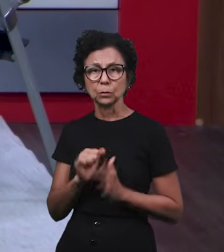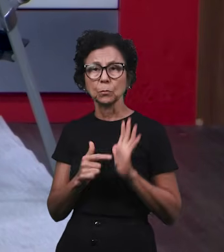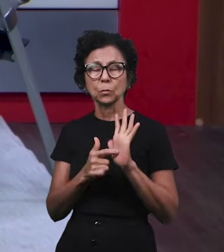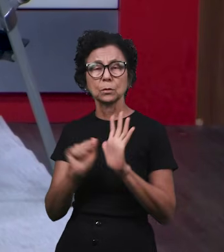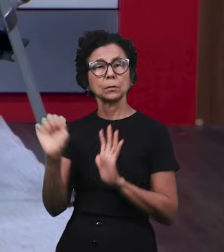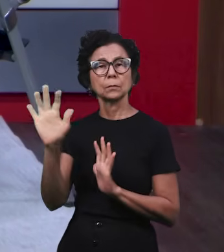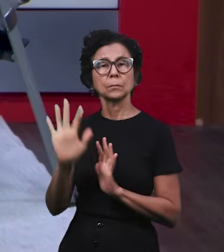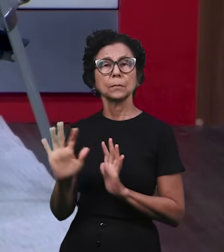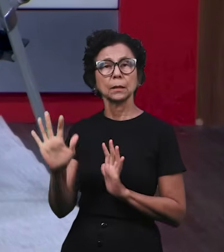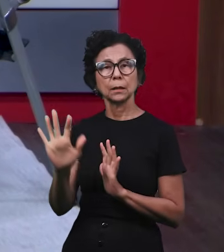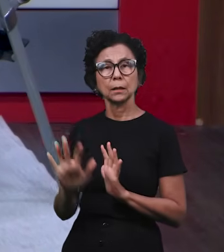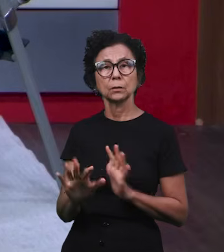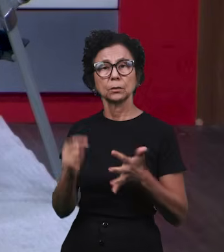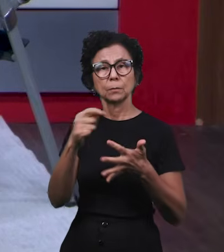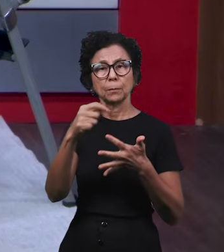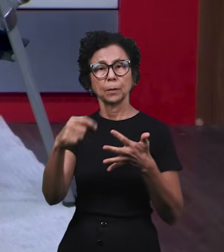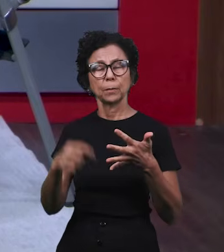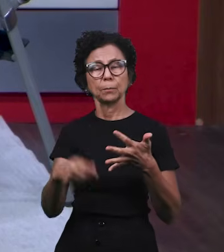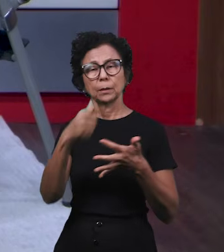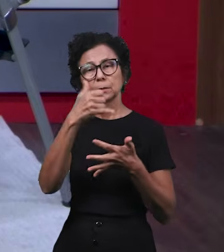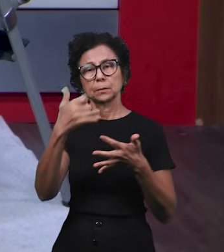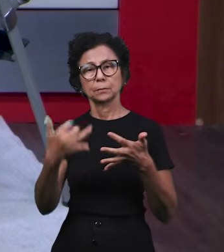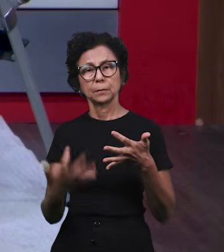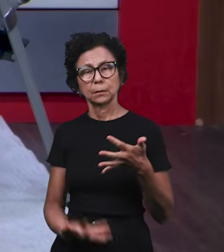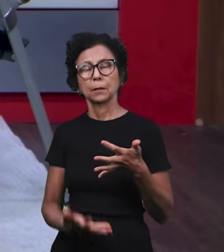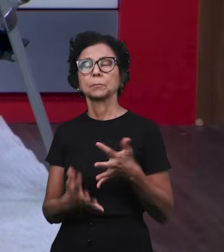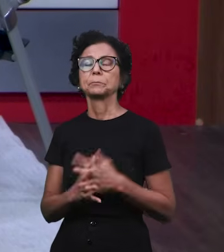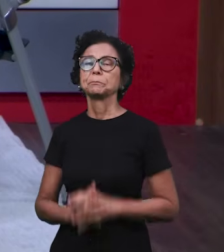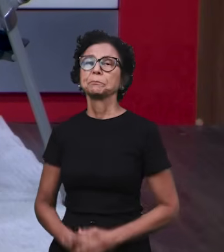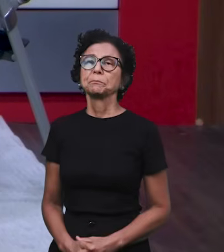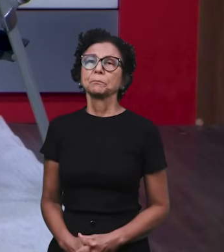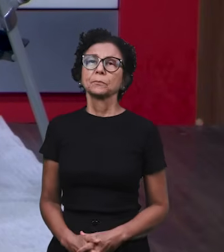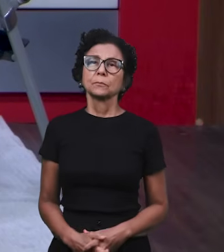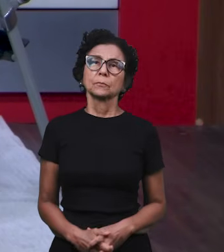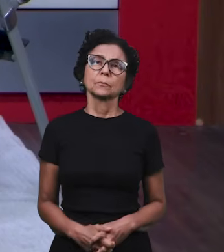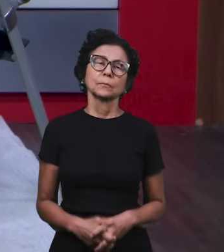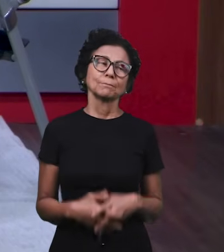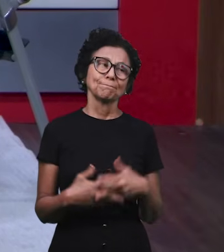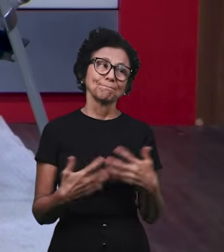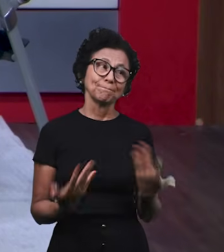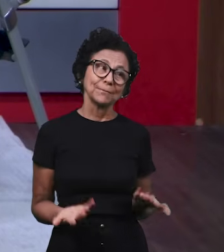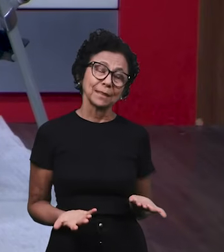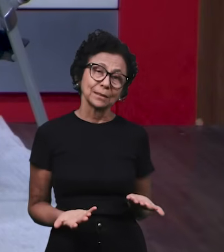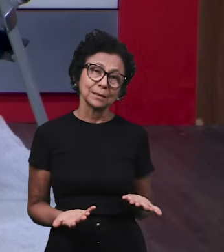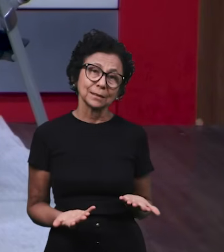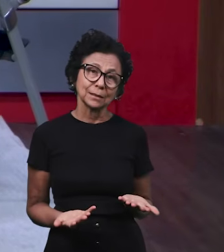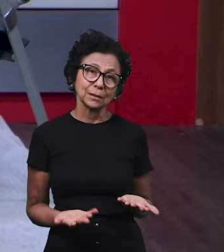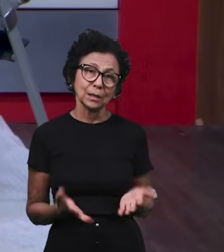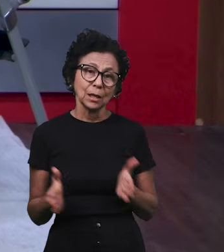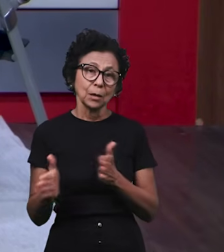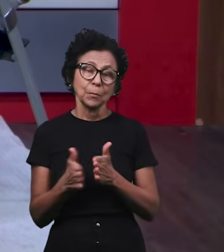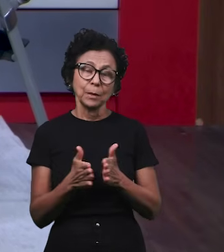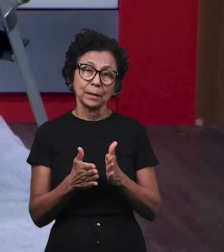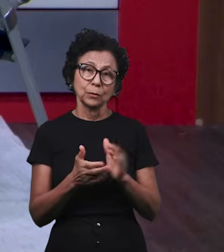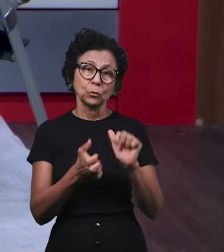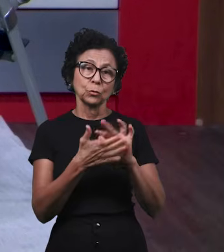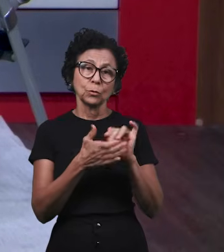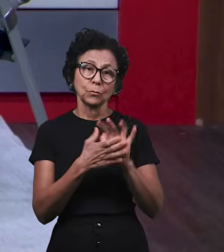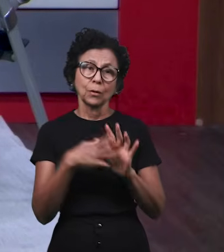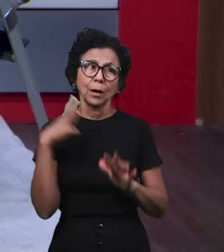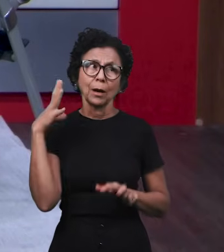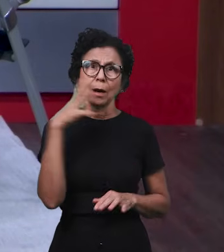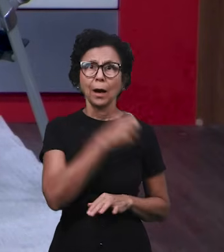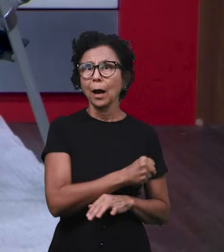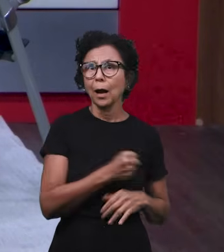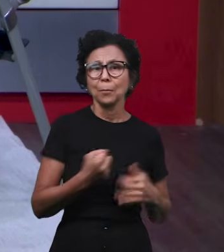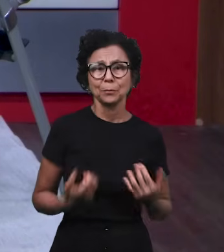Jesus, é isso. Então, ali vai ser explicado com mais detalhe. Mas no período do louvor, né, são 3 minutinhos. É muito rápido. É muito rápido. Para